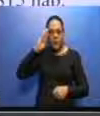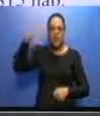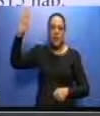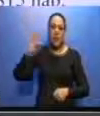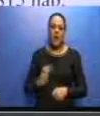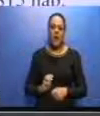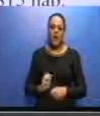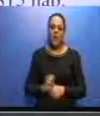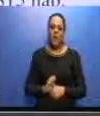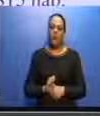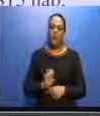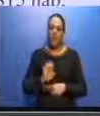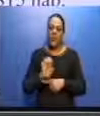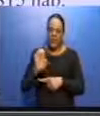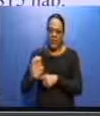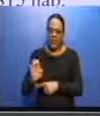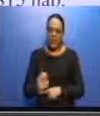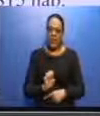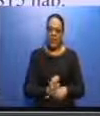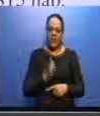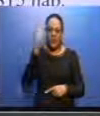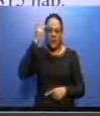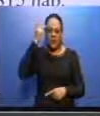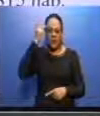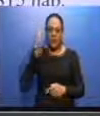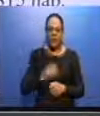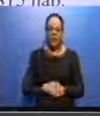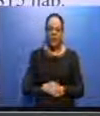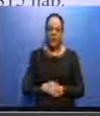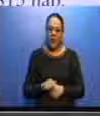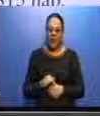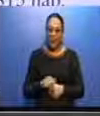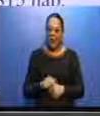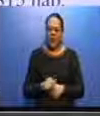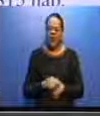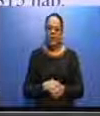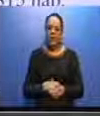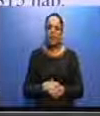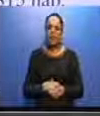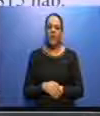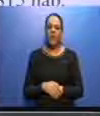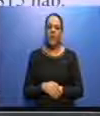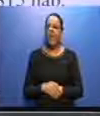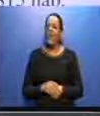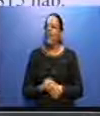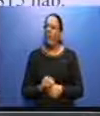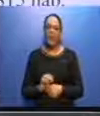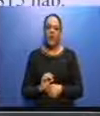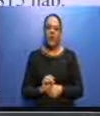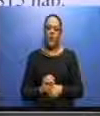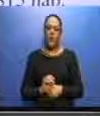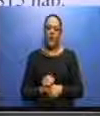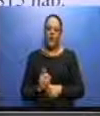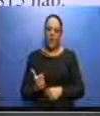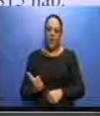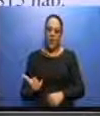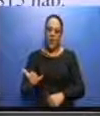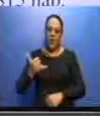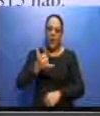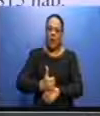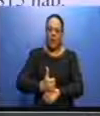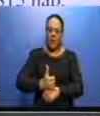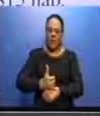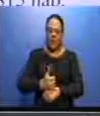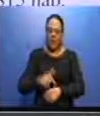e no entanto a região metropolitana não é só um fenômeno aí das capitais né como a gente disse